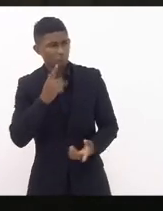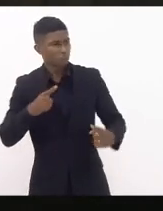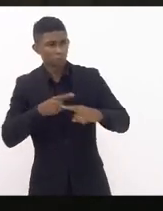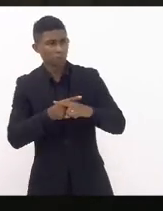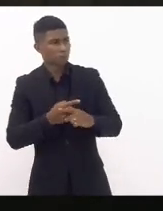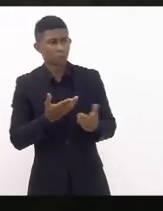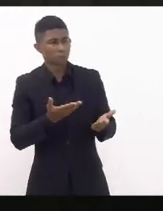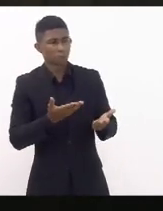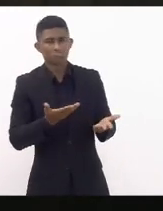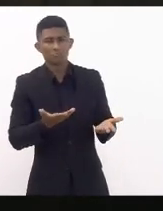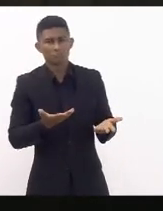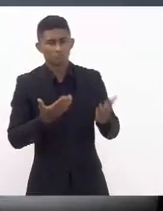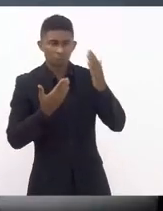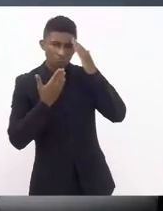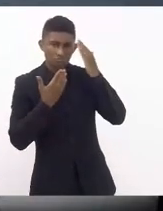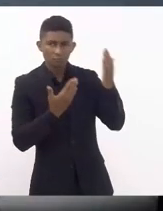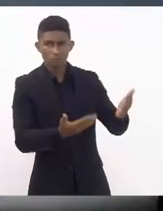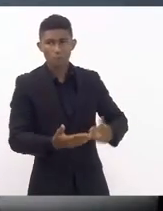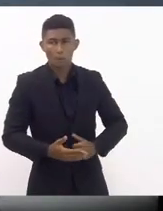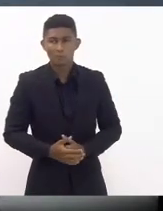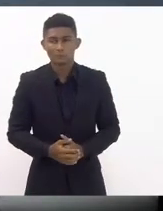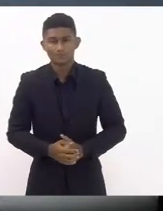Excelência. Muito obrigada.